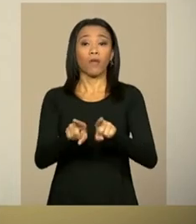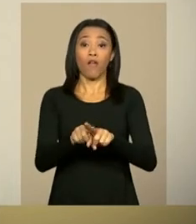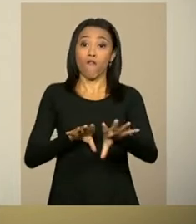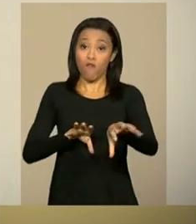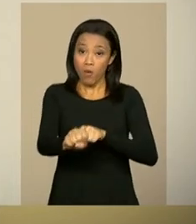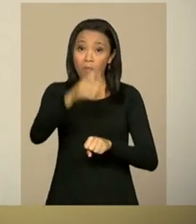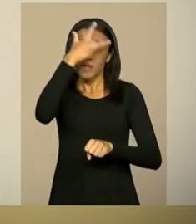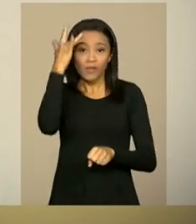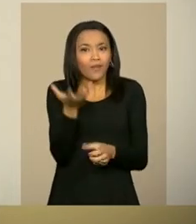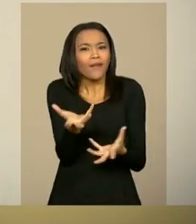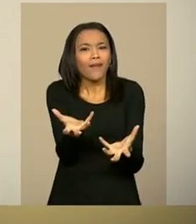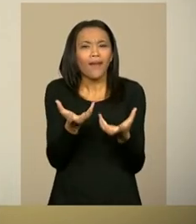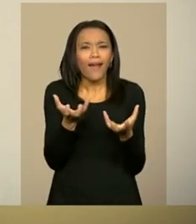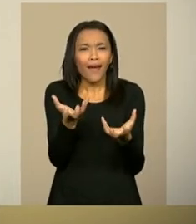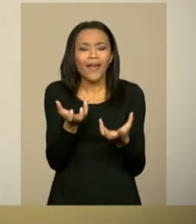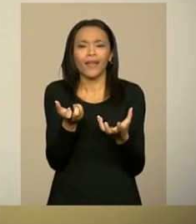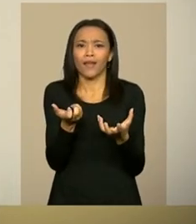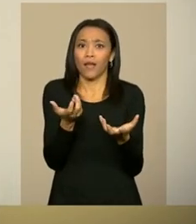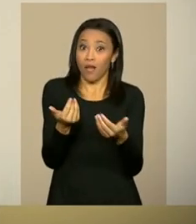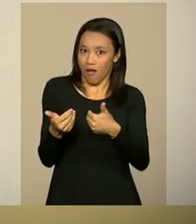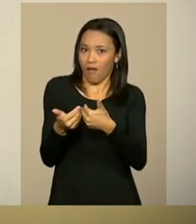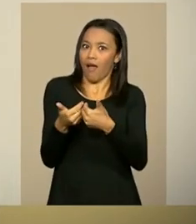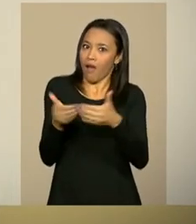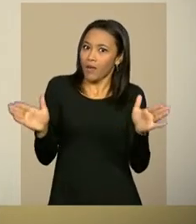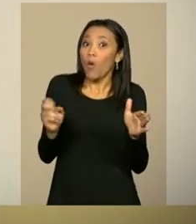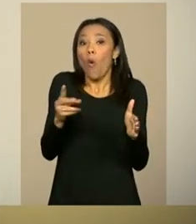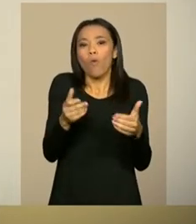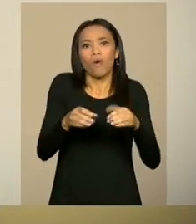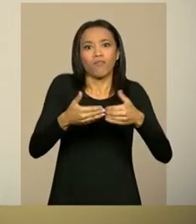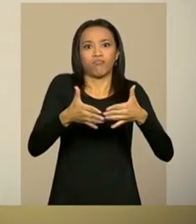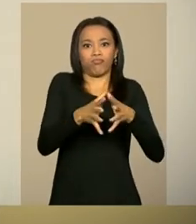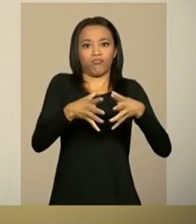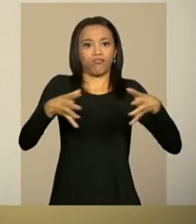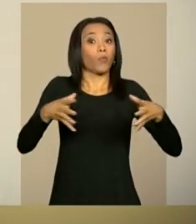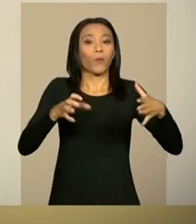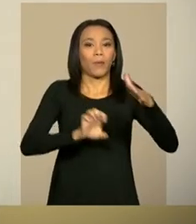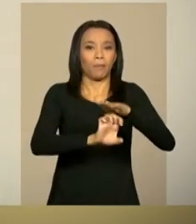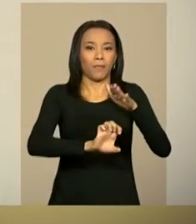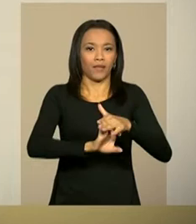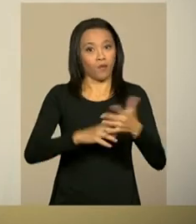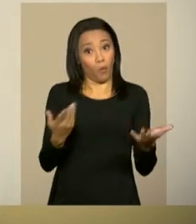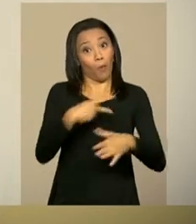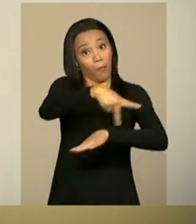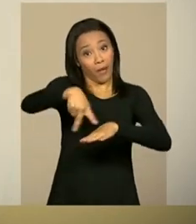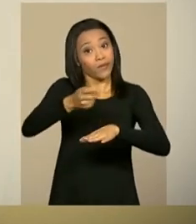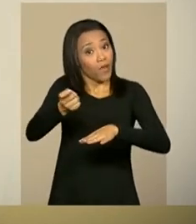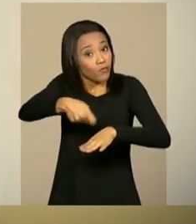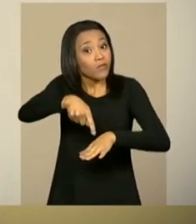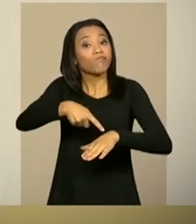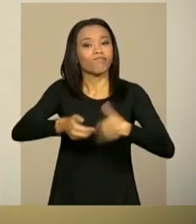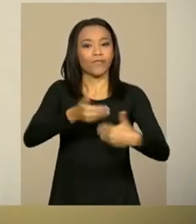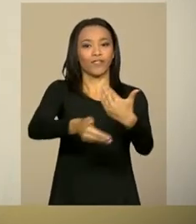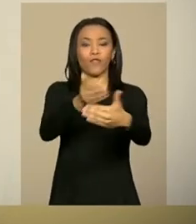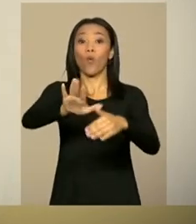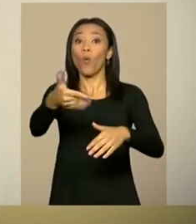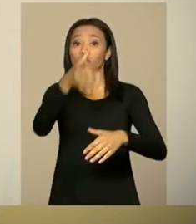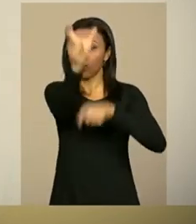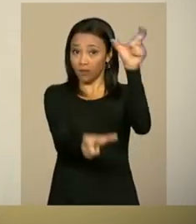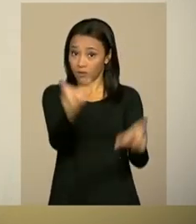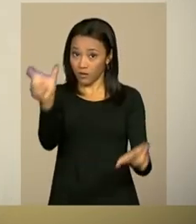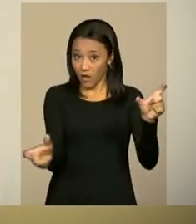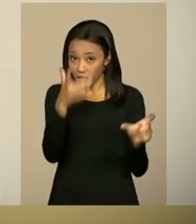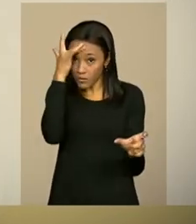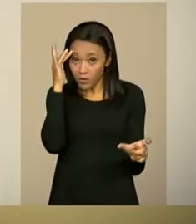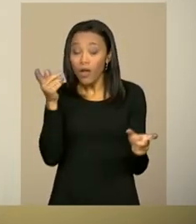que querem abrir ou ampliar seu pequeno negócio você sabe um país só se desenvolve quando os seus trabalhadores